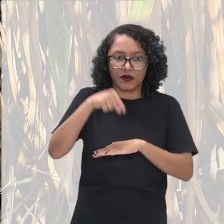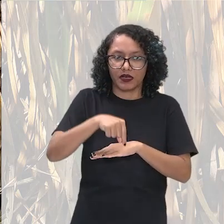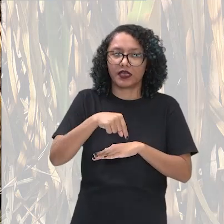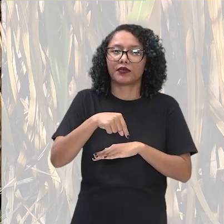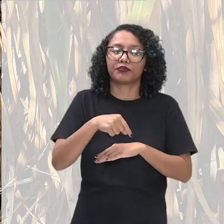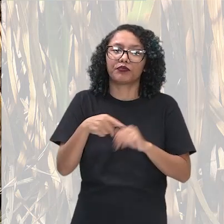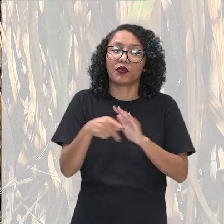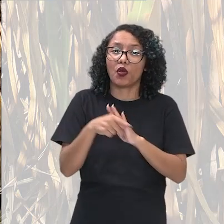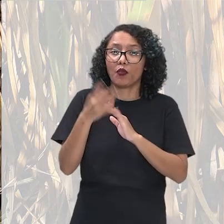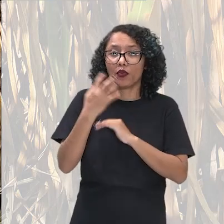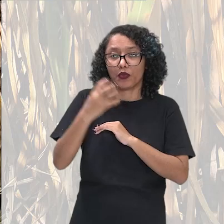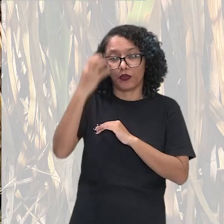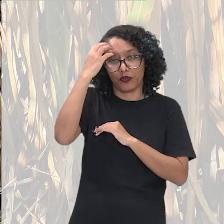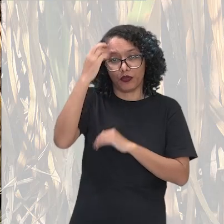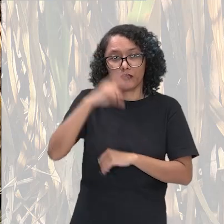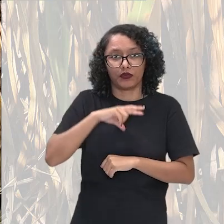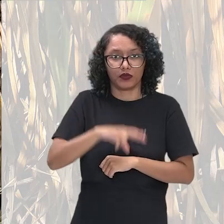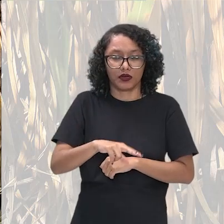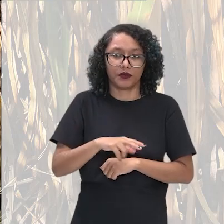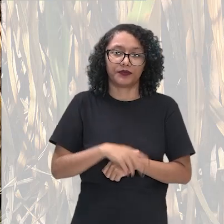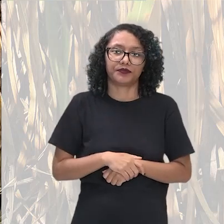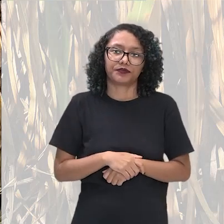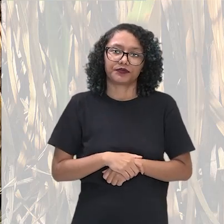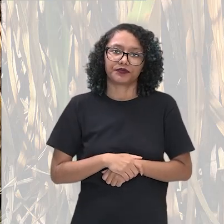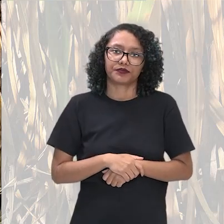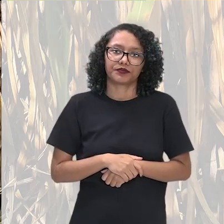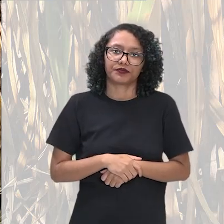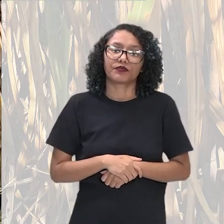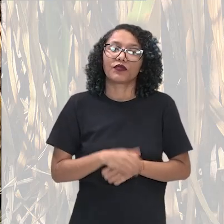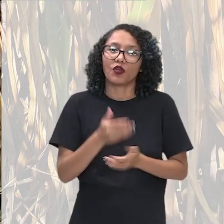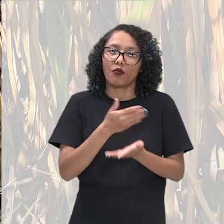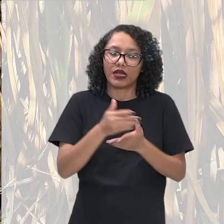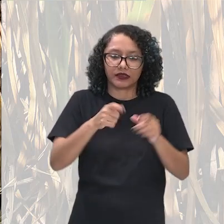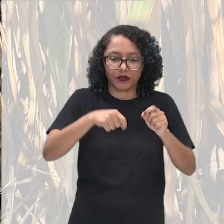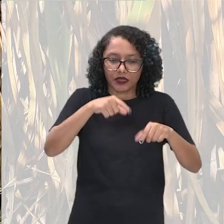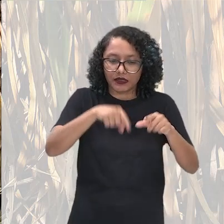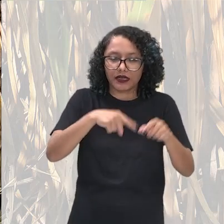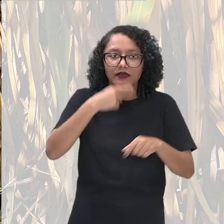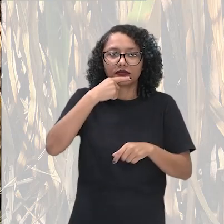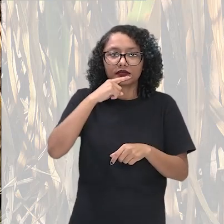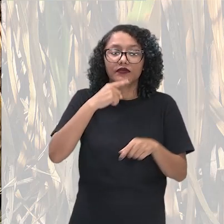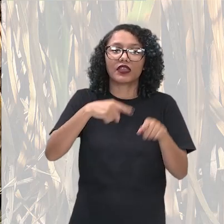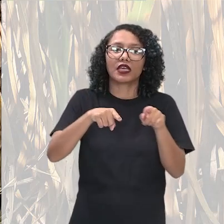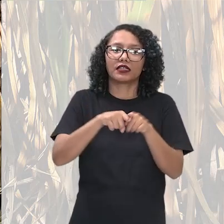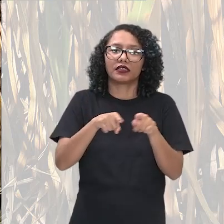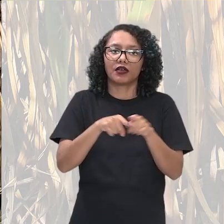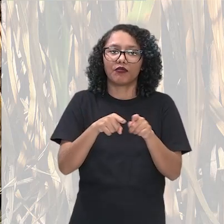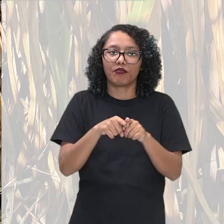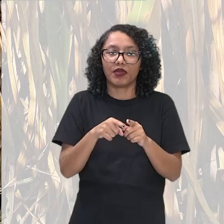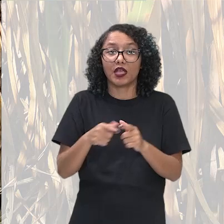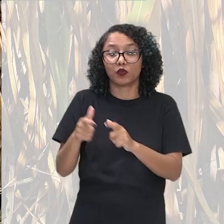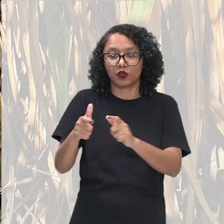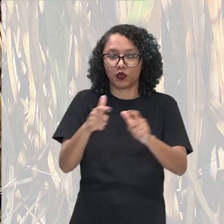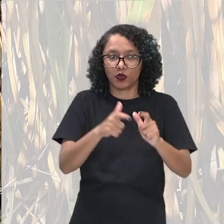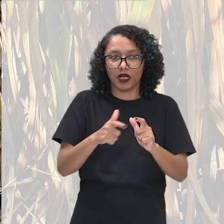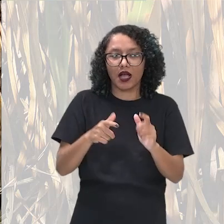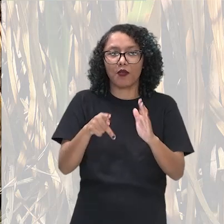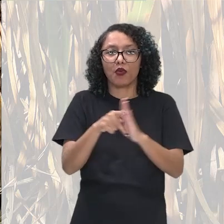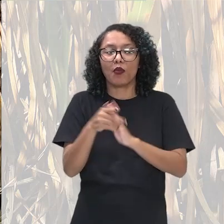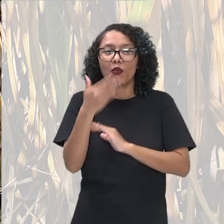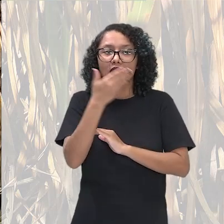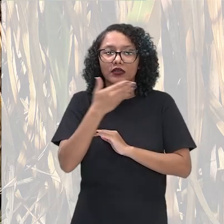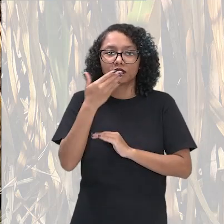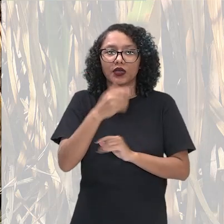nesse momento? Vai ser introduzida justamente a cana-de-açúcar, vão ser instalados engenhos de açúcar, que é a